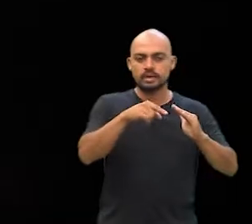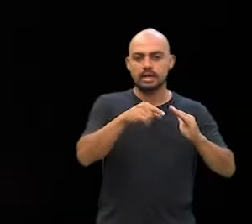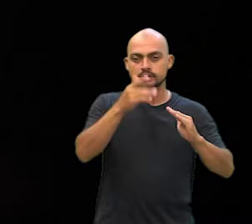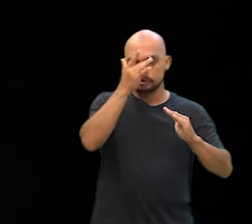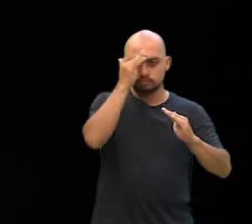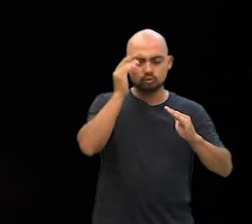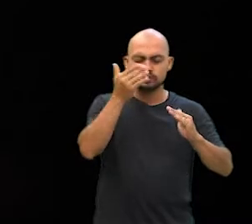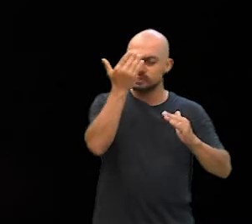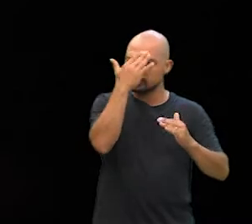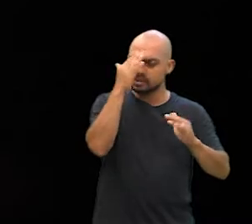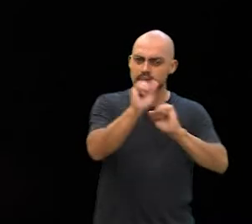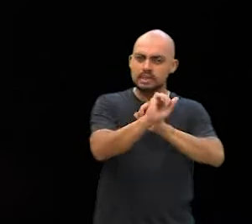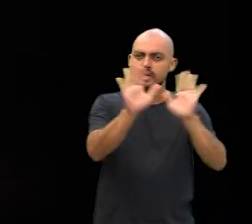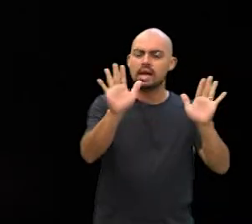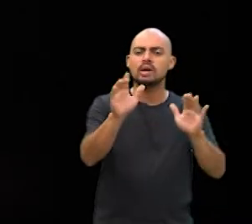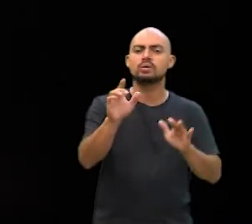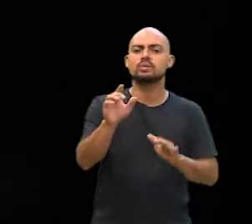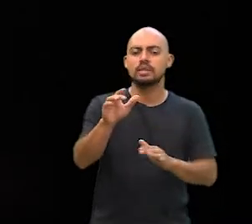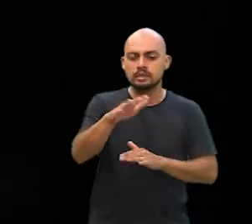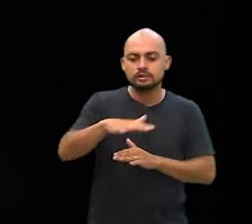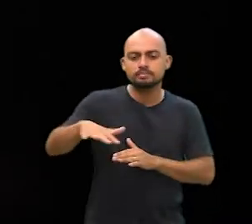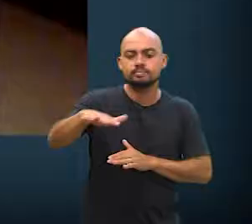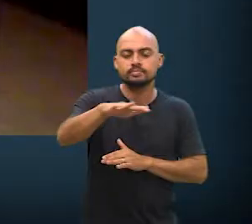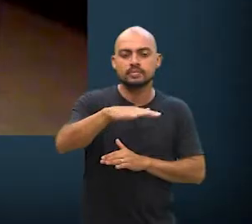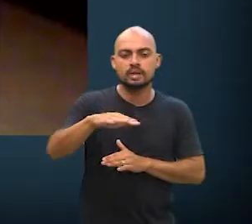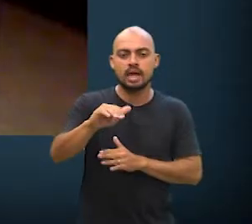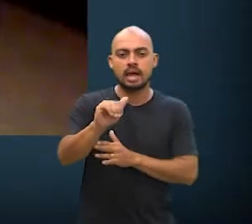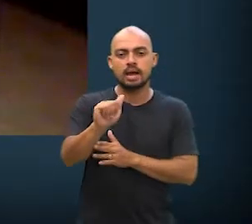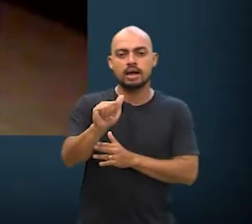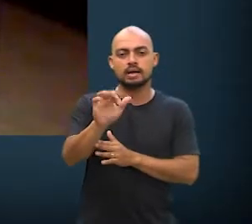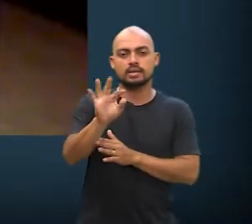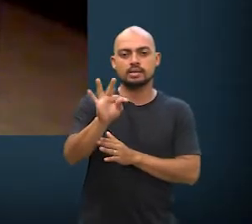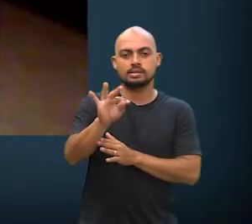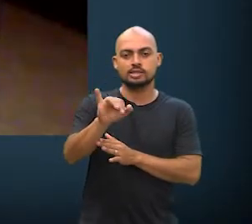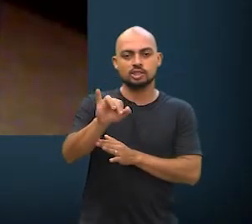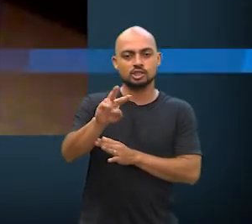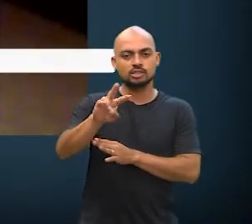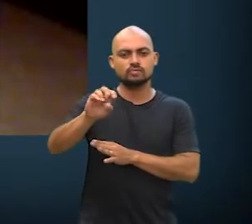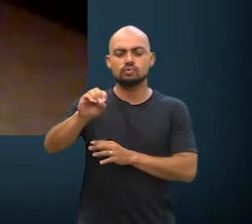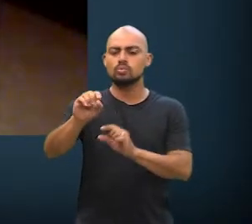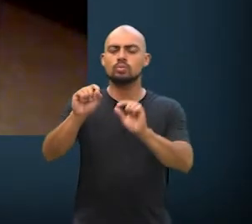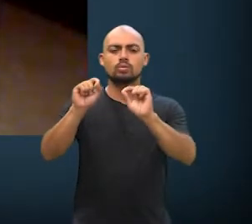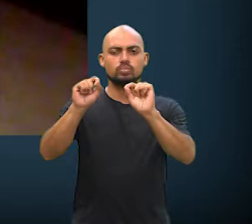o que é esse mercado de ativos. Oi, Mirna, tudo bom?